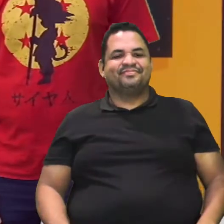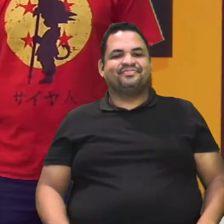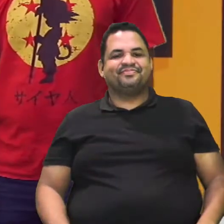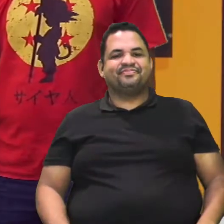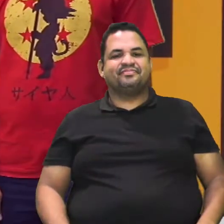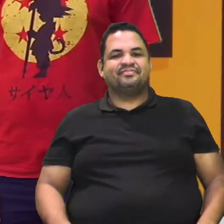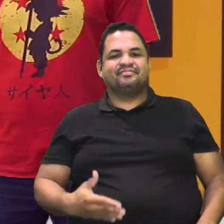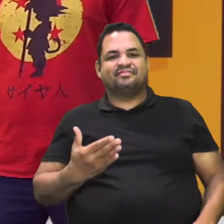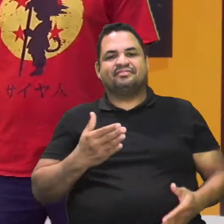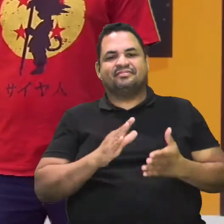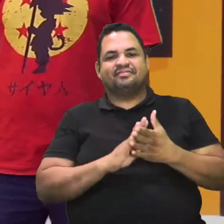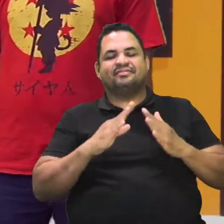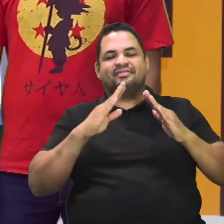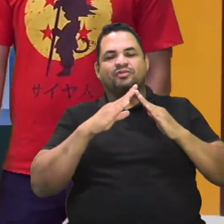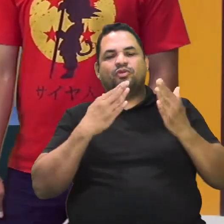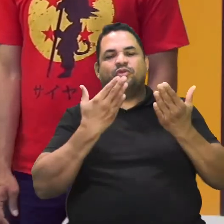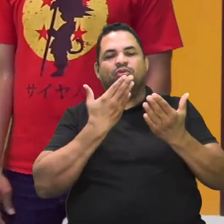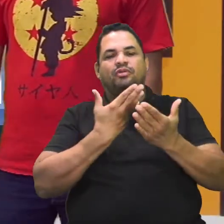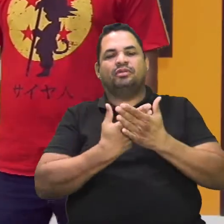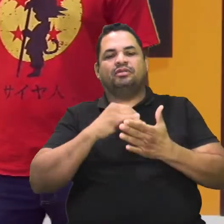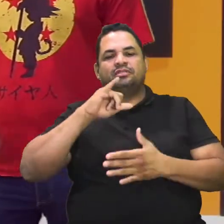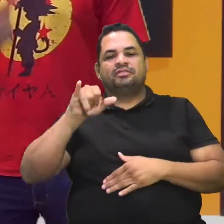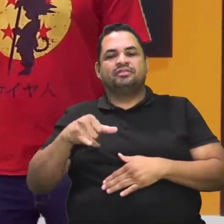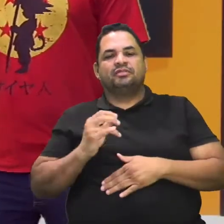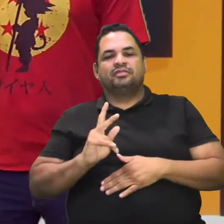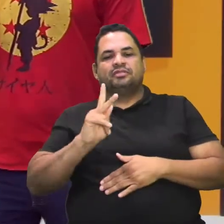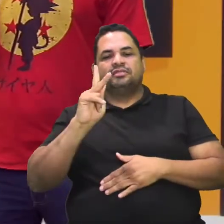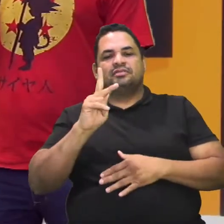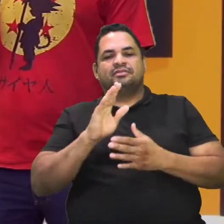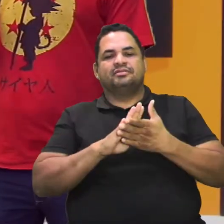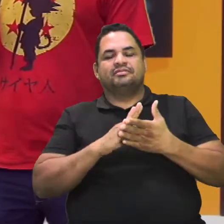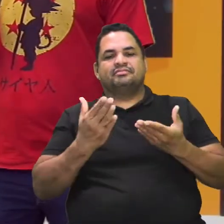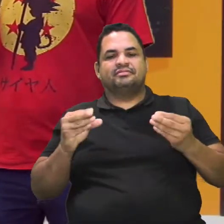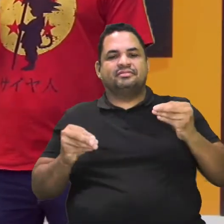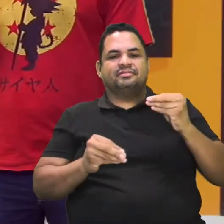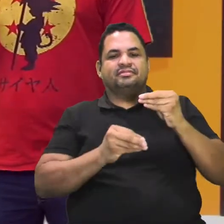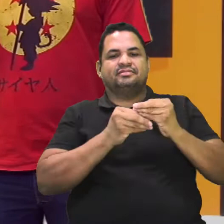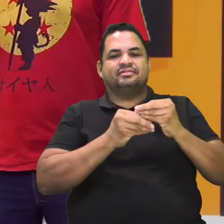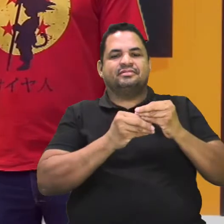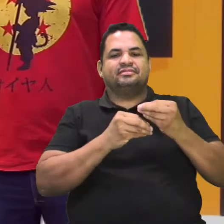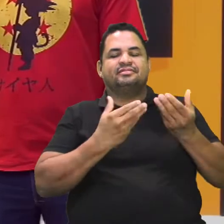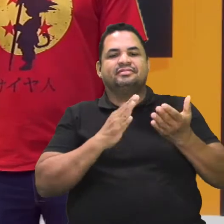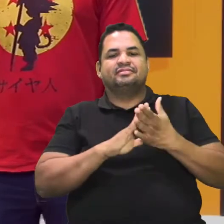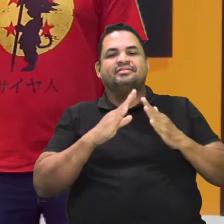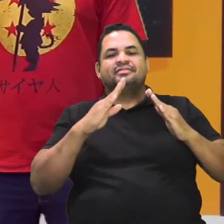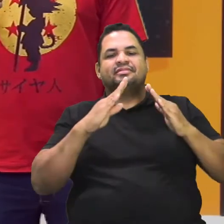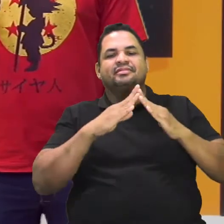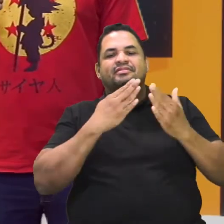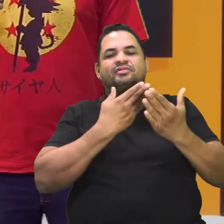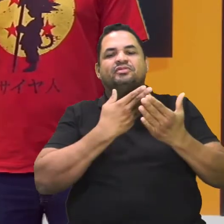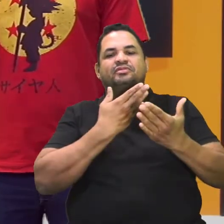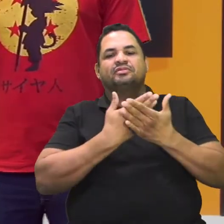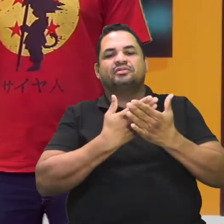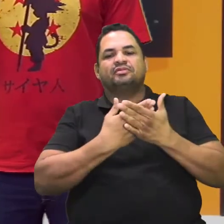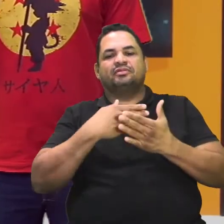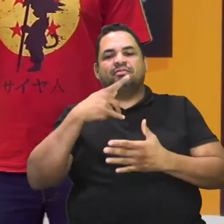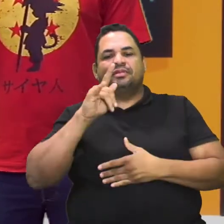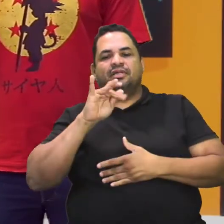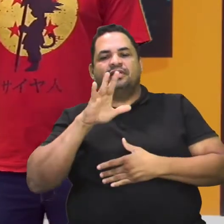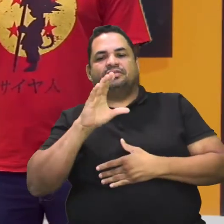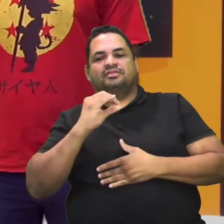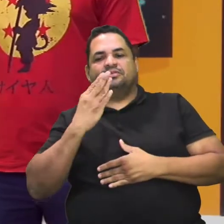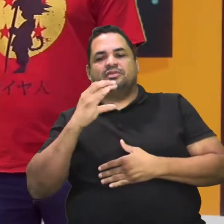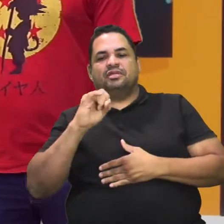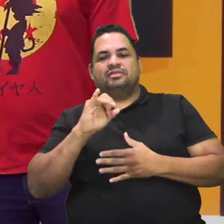A escola de hoje é a escola Juscelino Kubitschek, extensão da escola Plácido de Castro, município